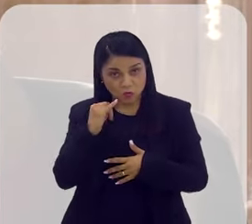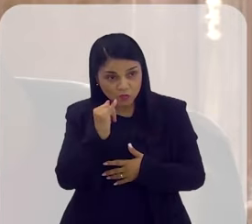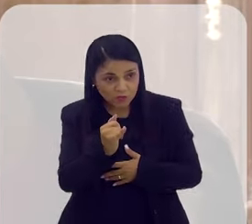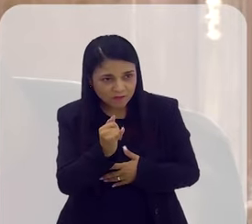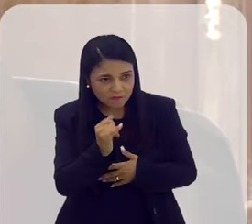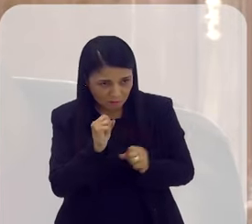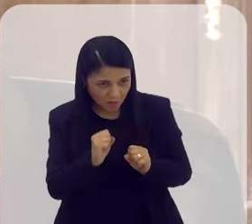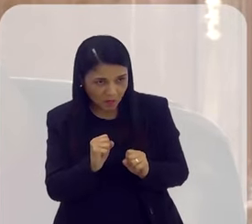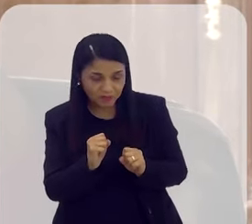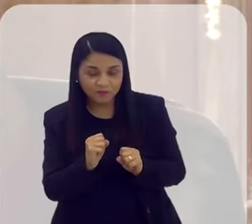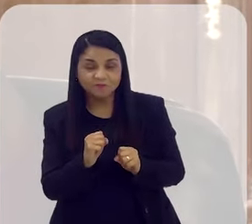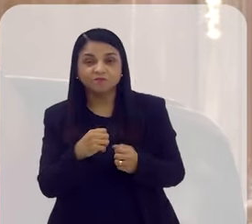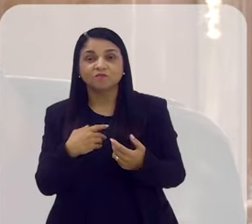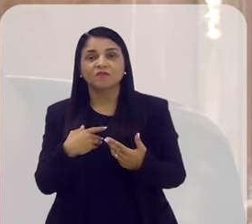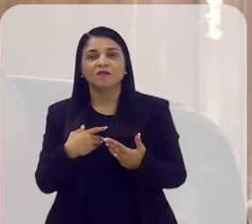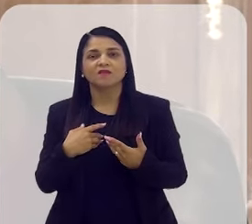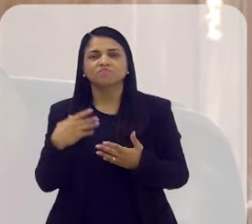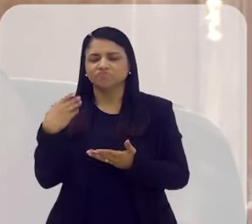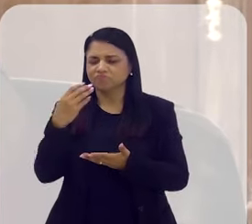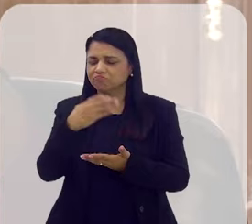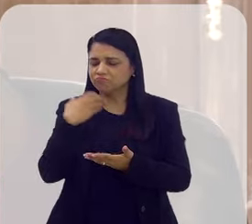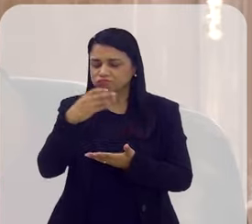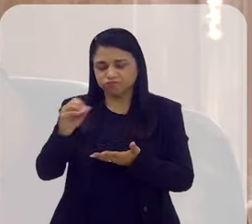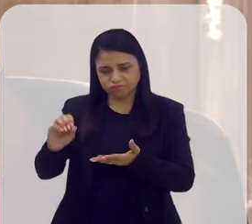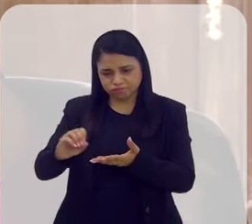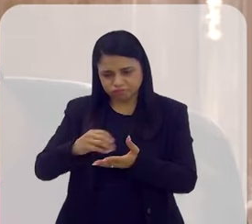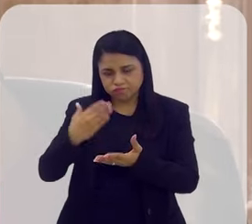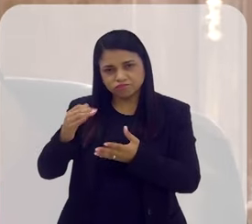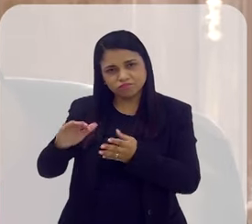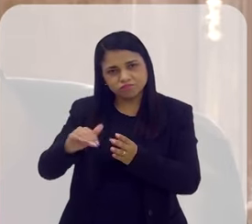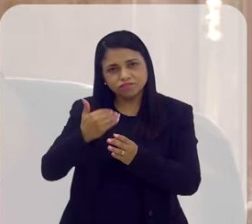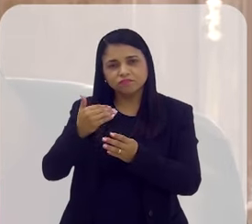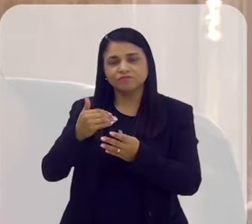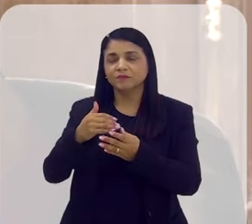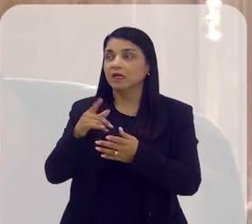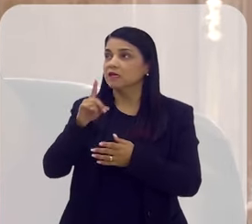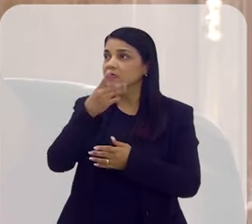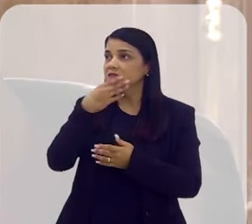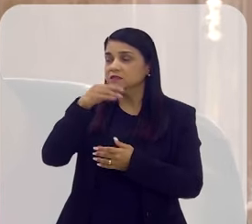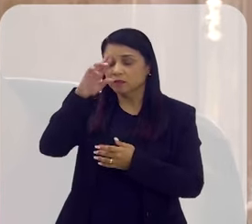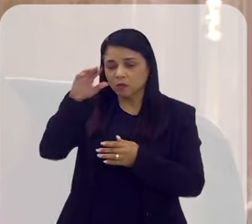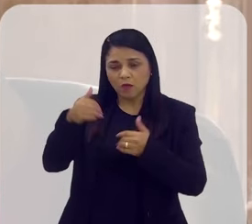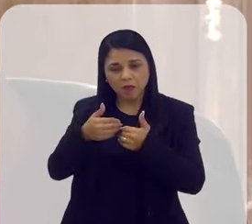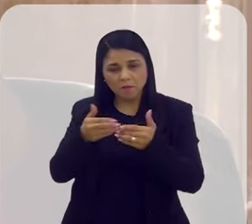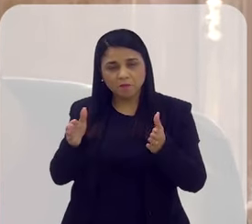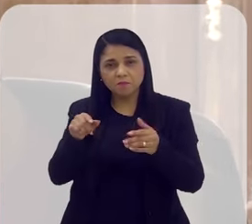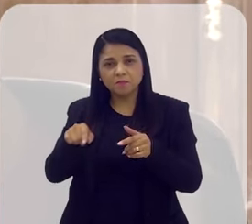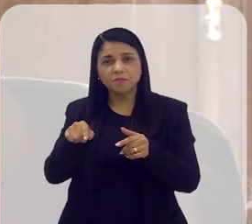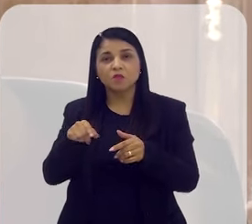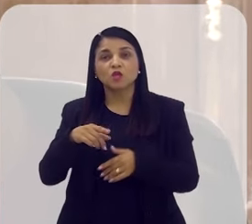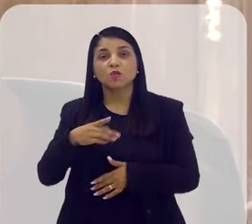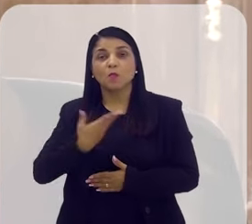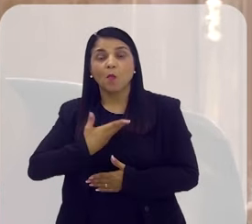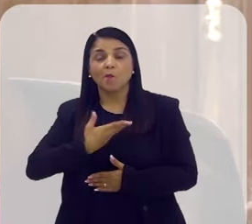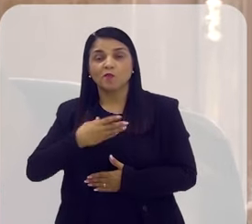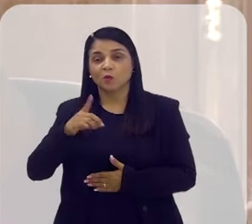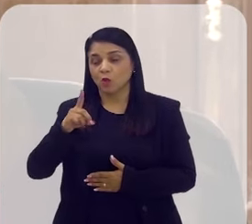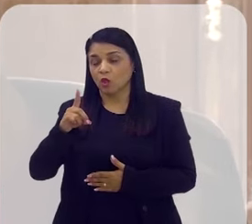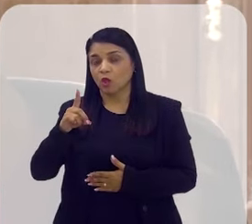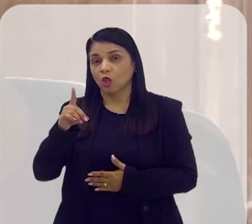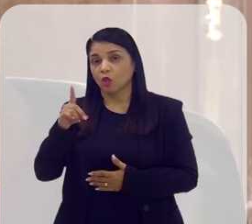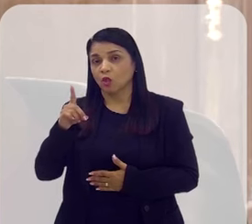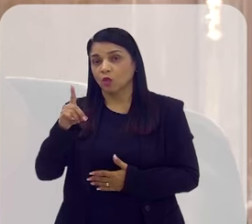E eu posso contar aí sim, o que aconteceu? Sim, claro. Vou, eu recebendo as canções, o Senhor abriu portas e, através de um amigo,